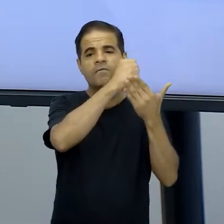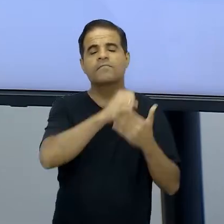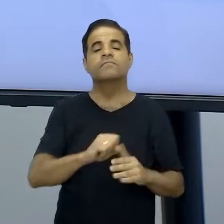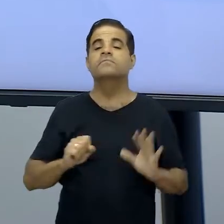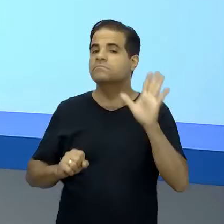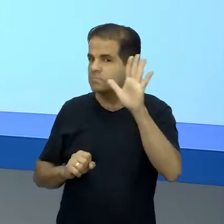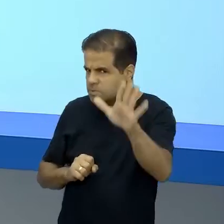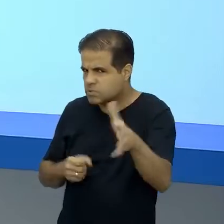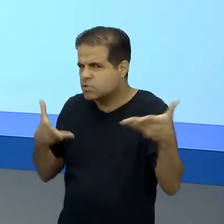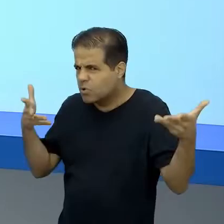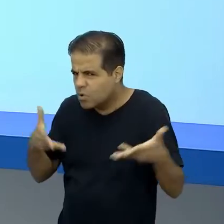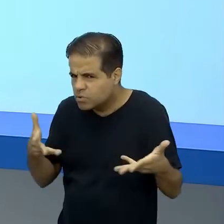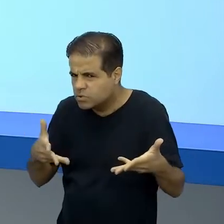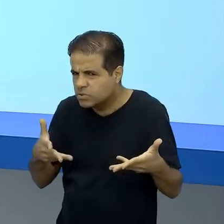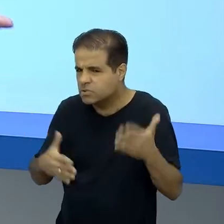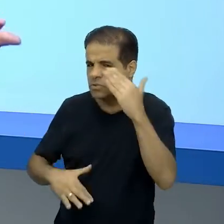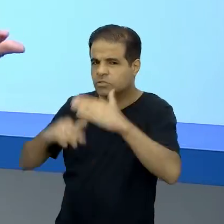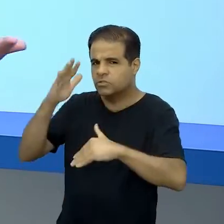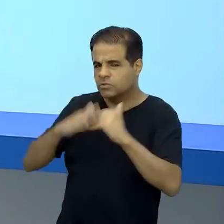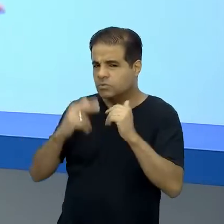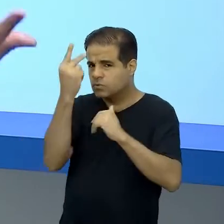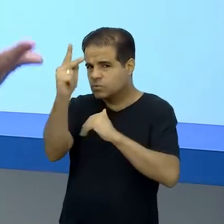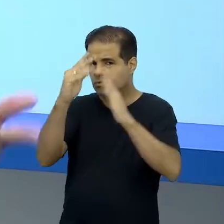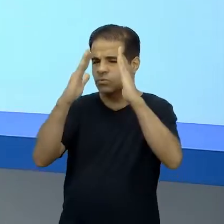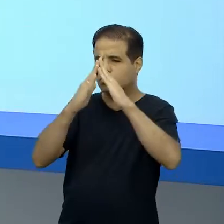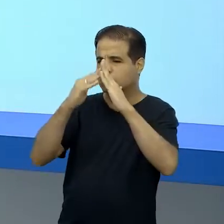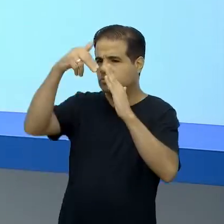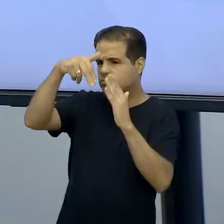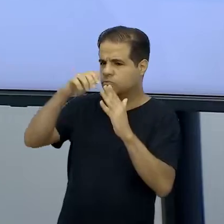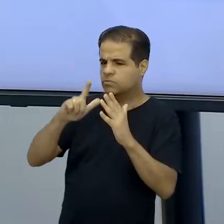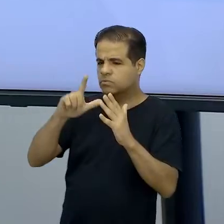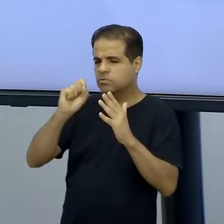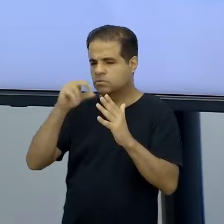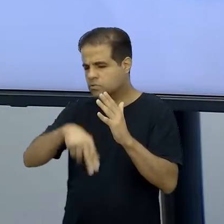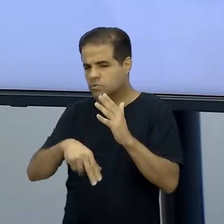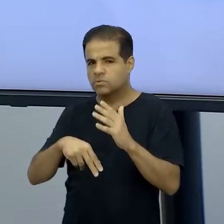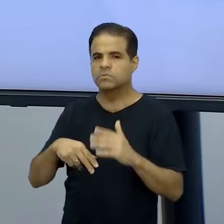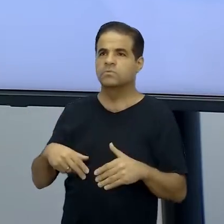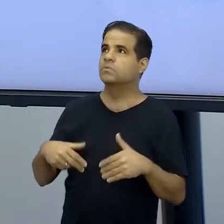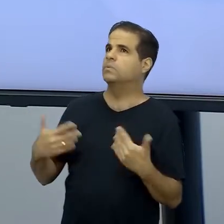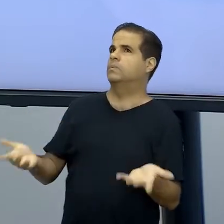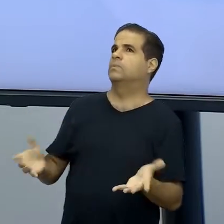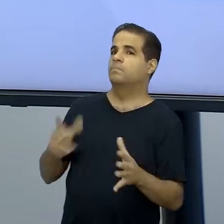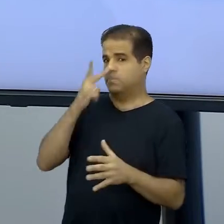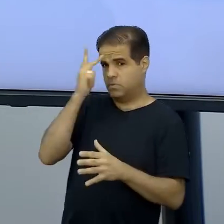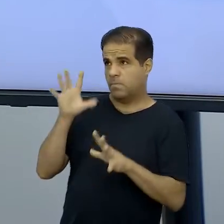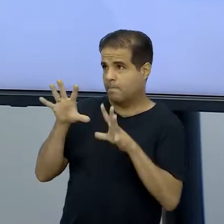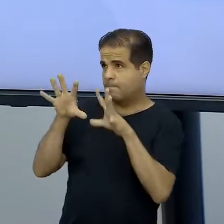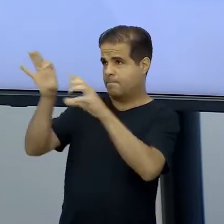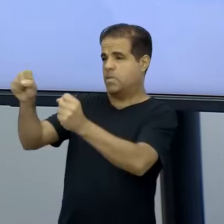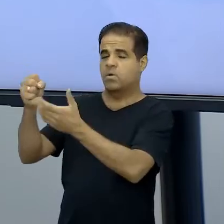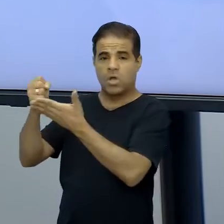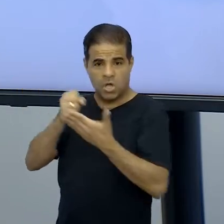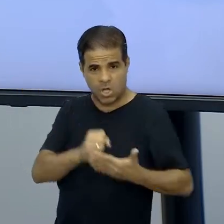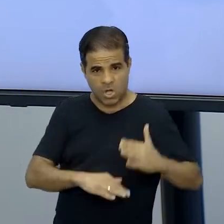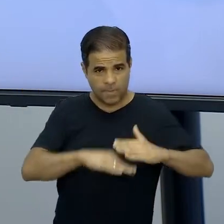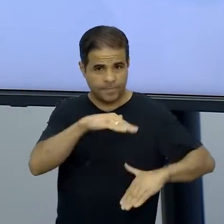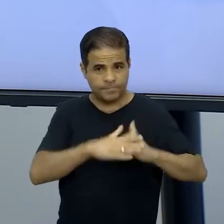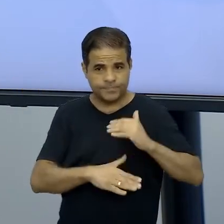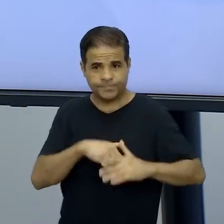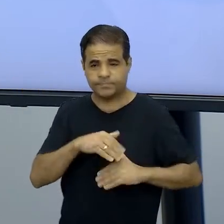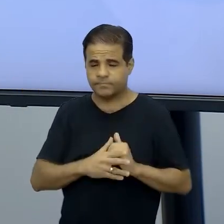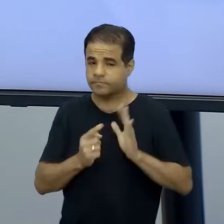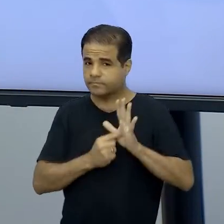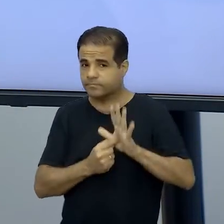Agora pensa, hoje você tá com uma obra em casa do Nelson Lehner. Com certeza quem retirou, pegou aquela obra naquele momento aí